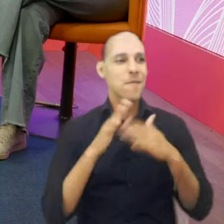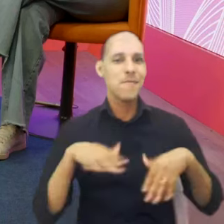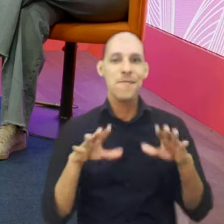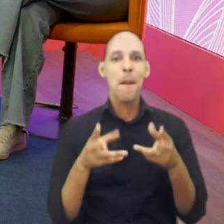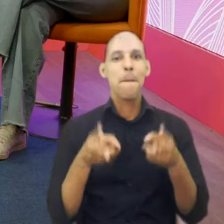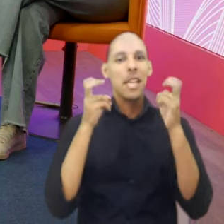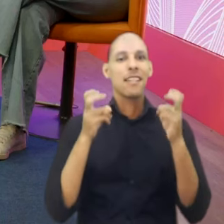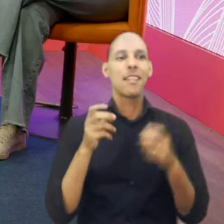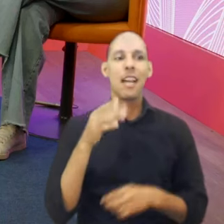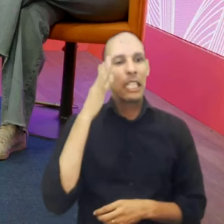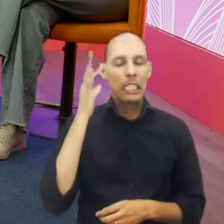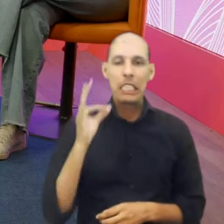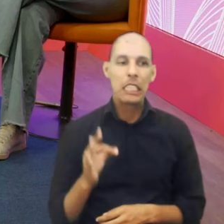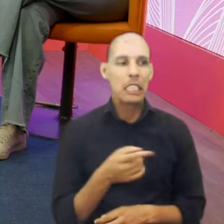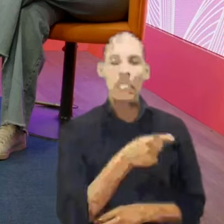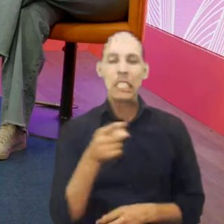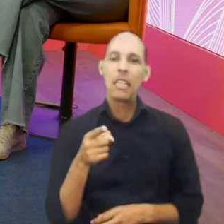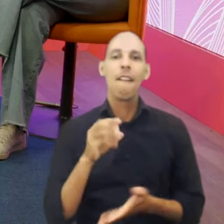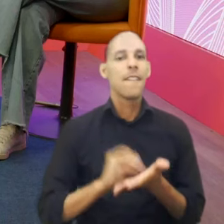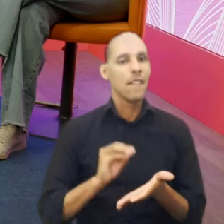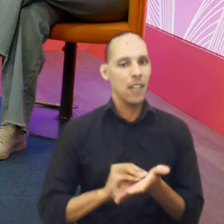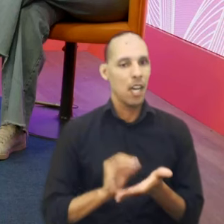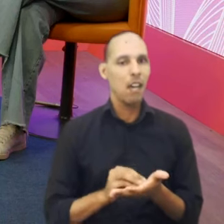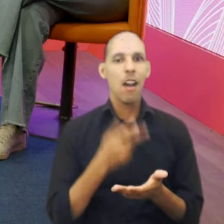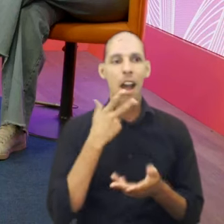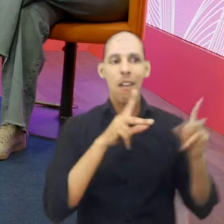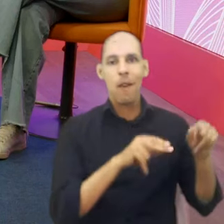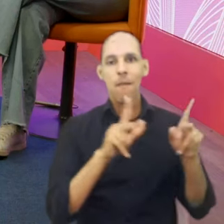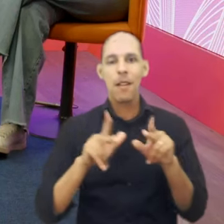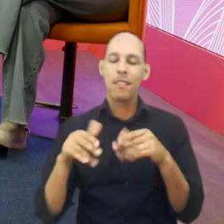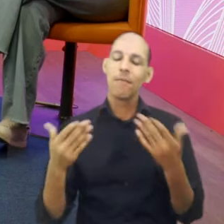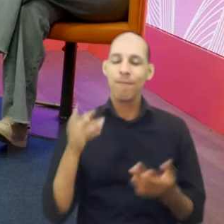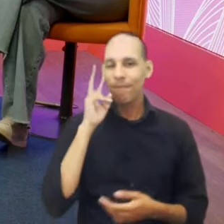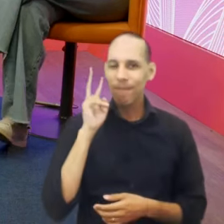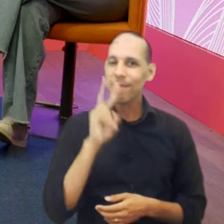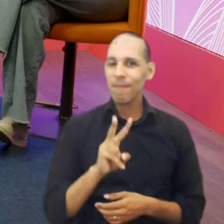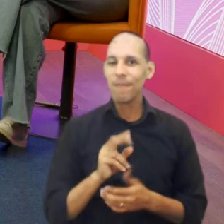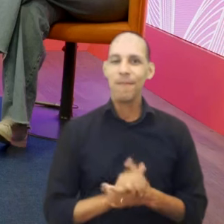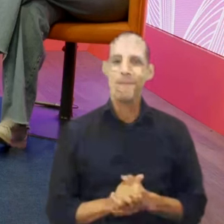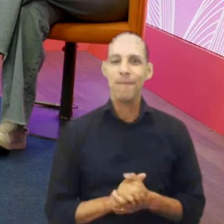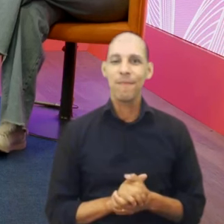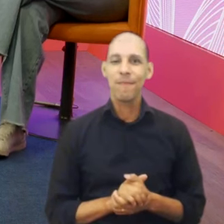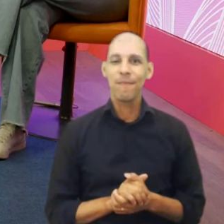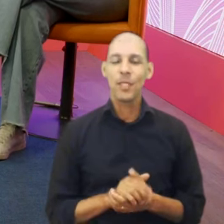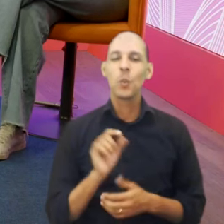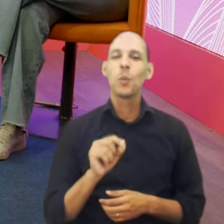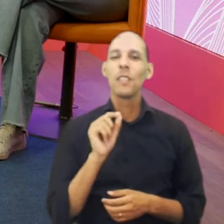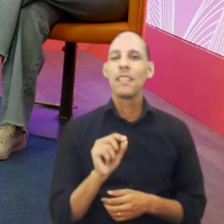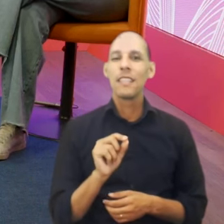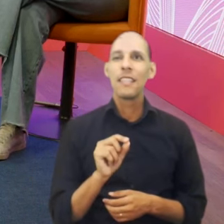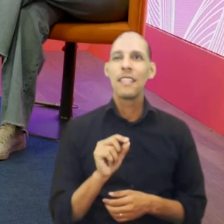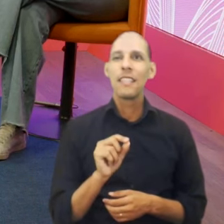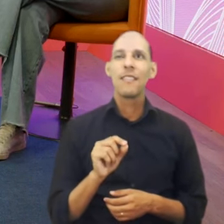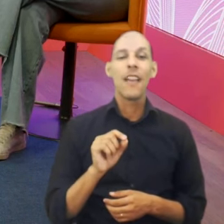Não, olha, as pessoas não estão entendendo. 100 pessoas estão falando a mesma coisa. Então, olhar pra isso, né? Se desnudar-se